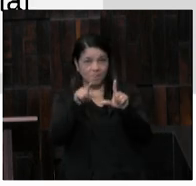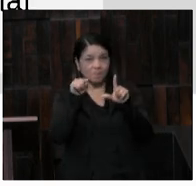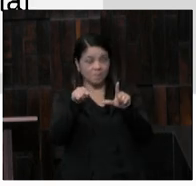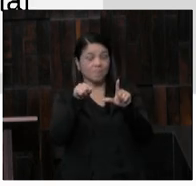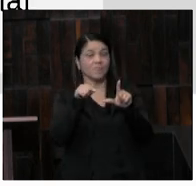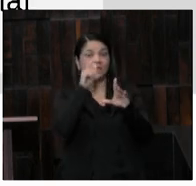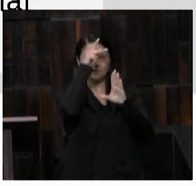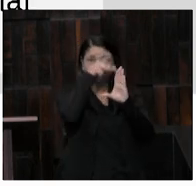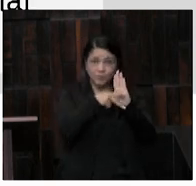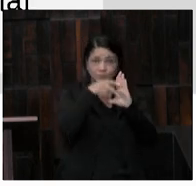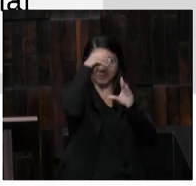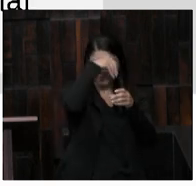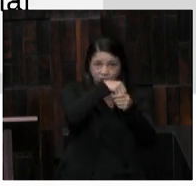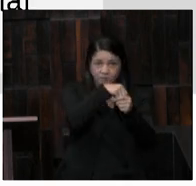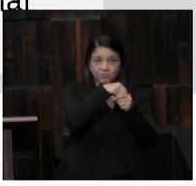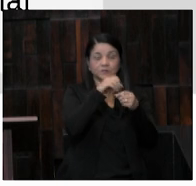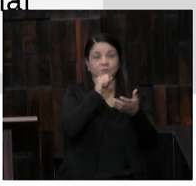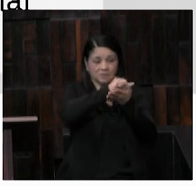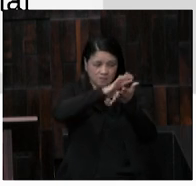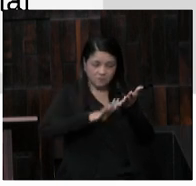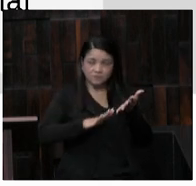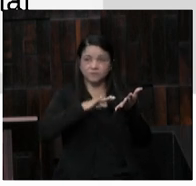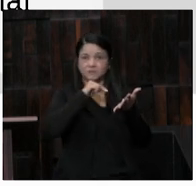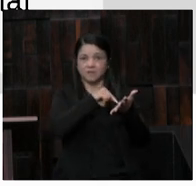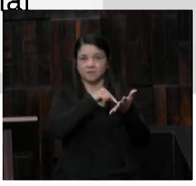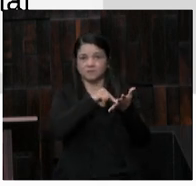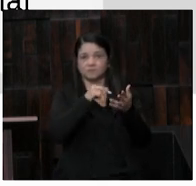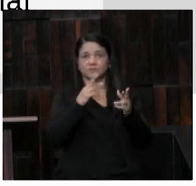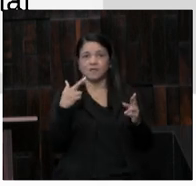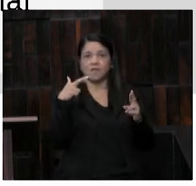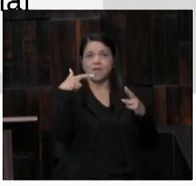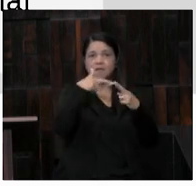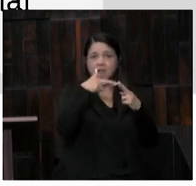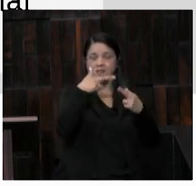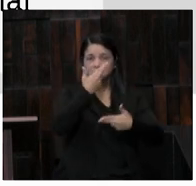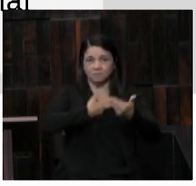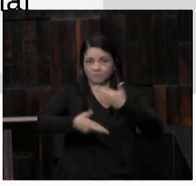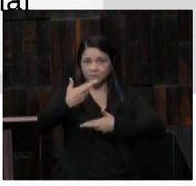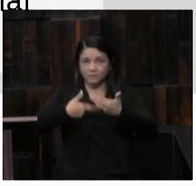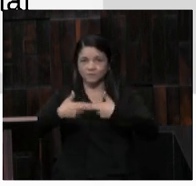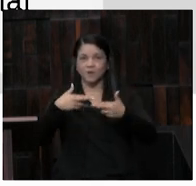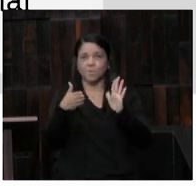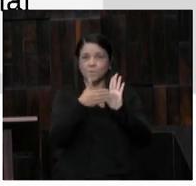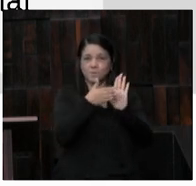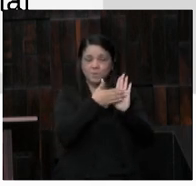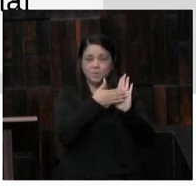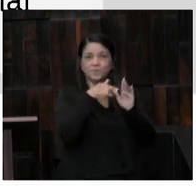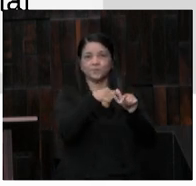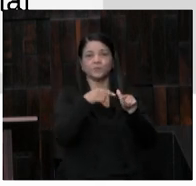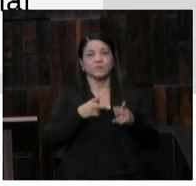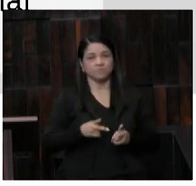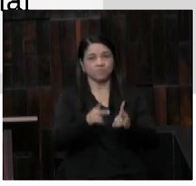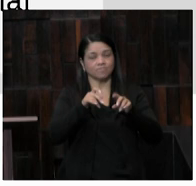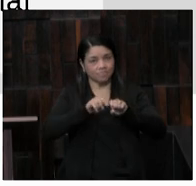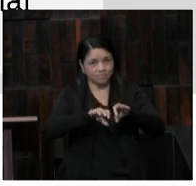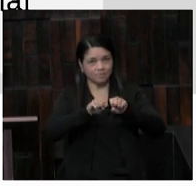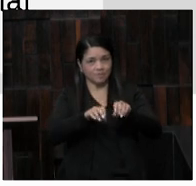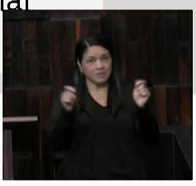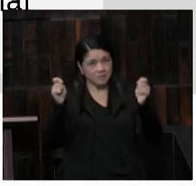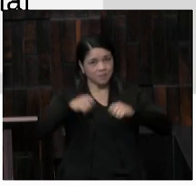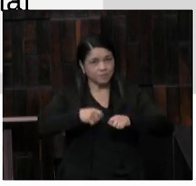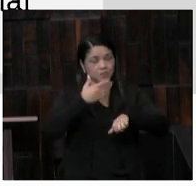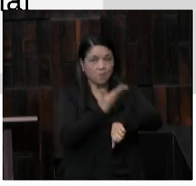do projeto, a gente tem atividades com relação à intervenção que a gente está propondo, atividades de educação continuada e